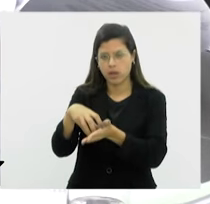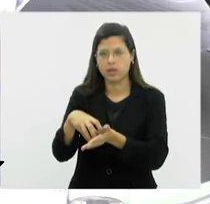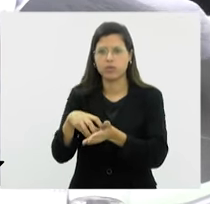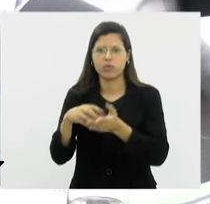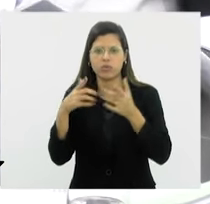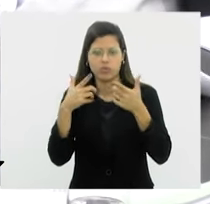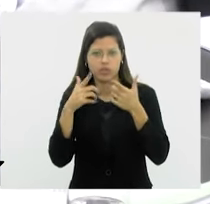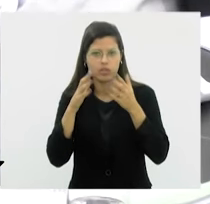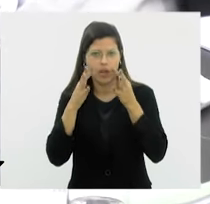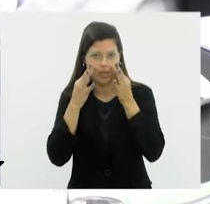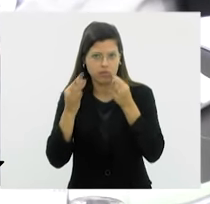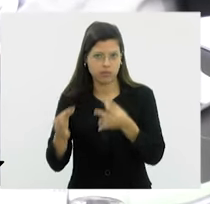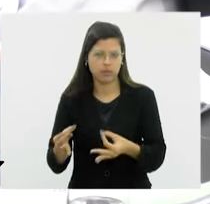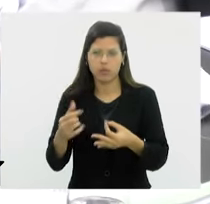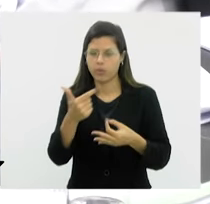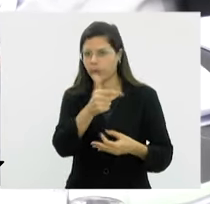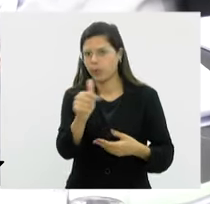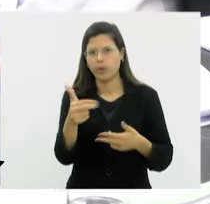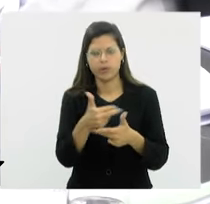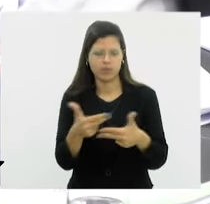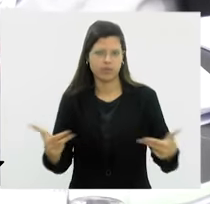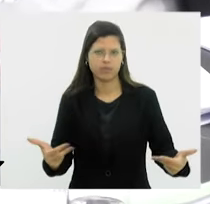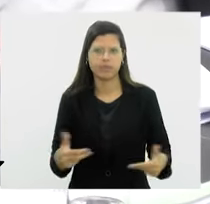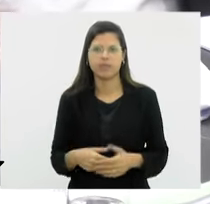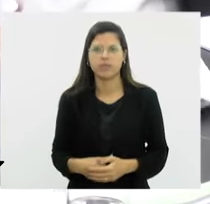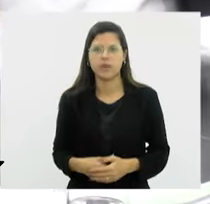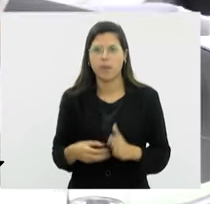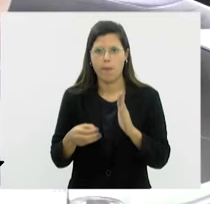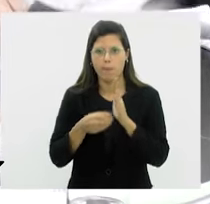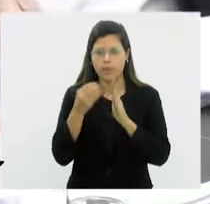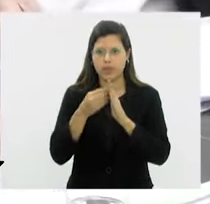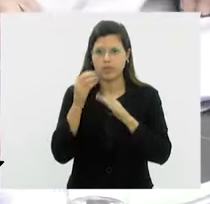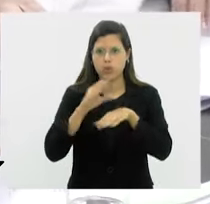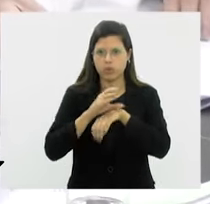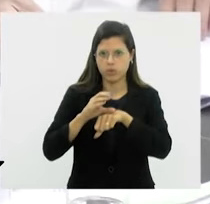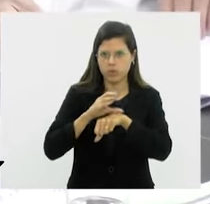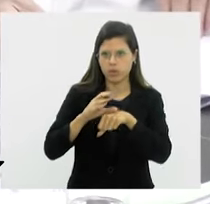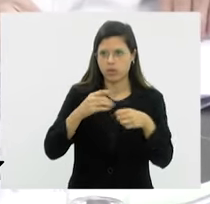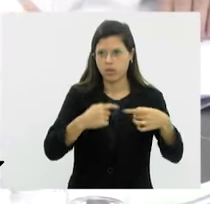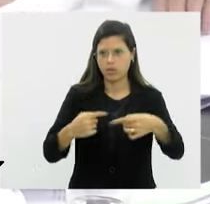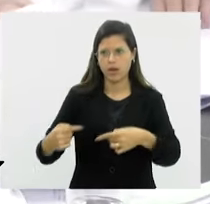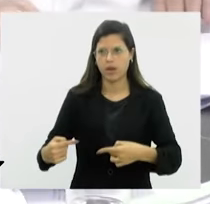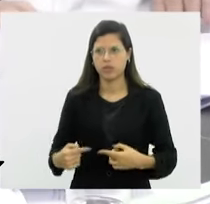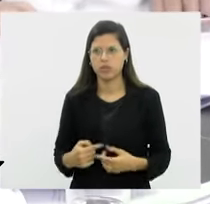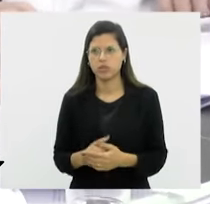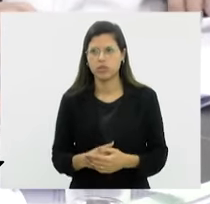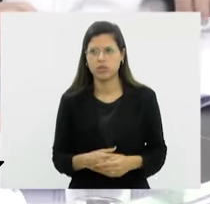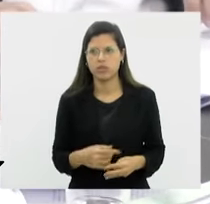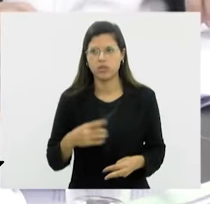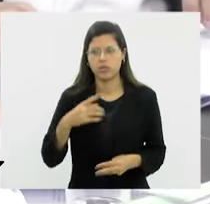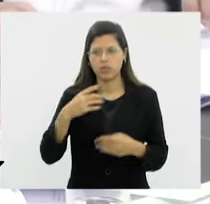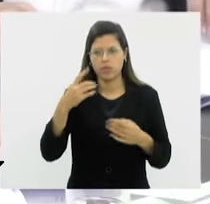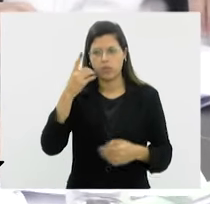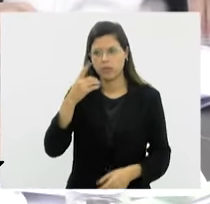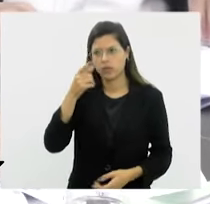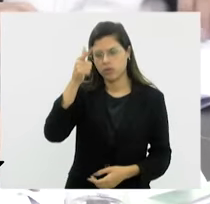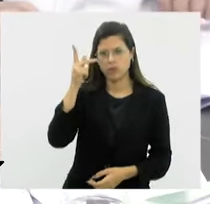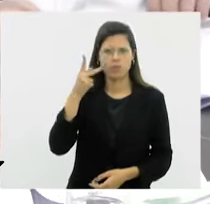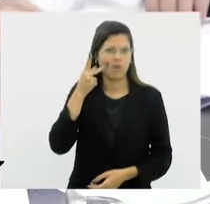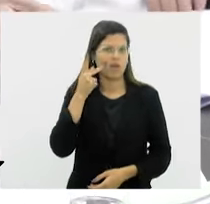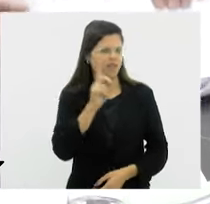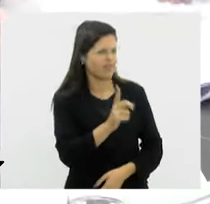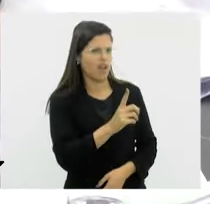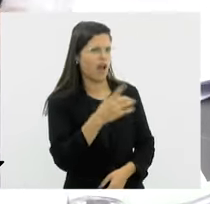e dá outras providências. Parecer é pela constitucionalidade em discussão. Não, deputado Luiz Paulo. Não, não vou discutir,